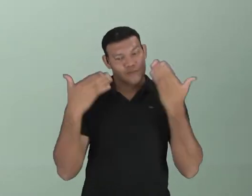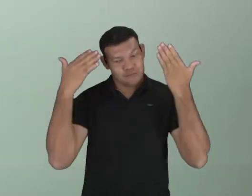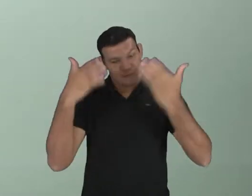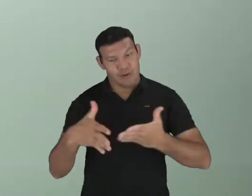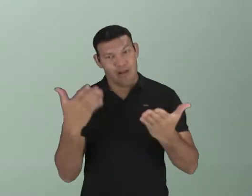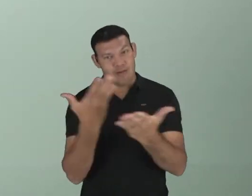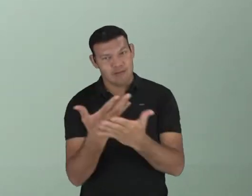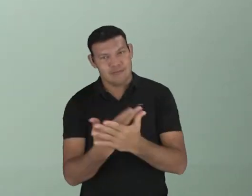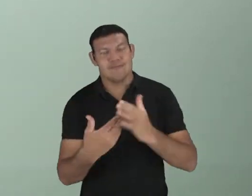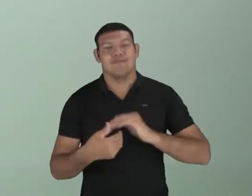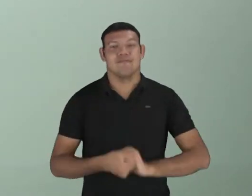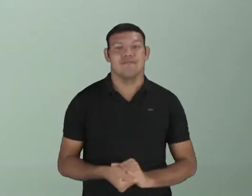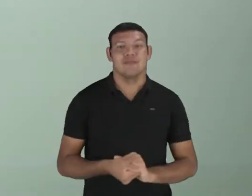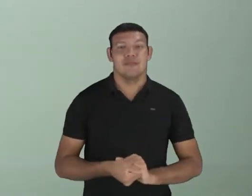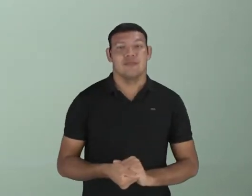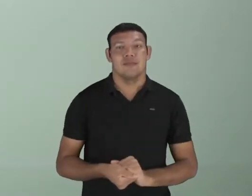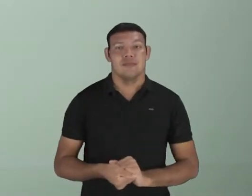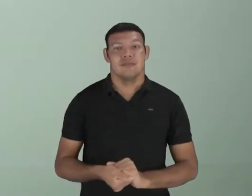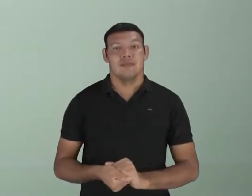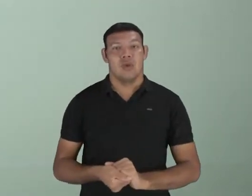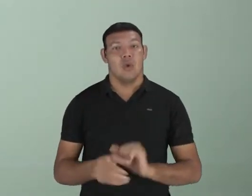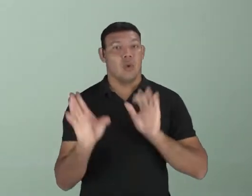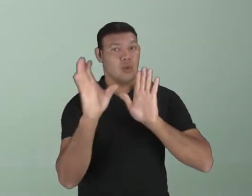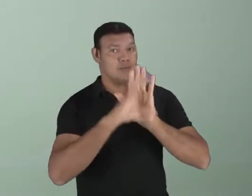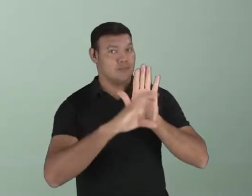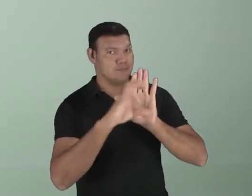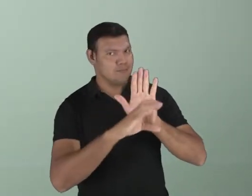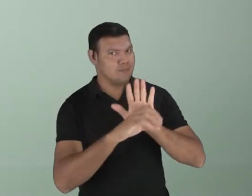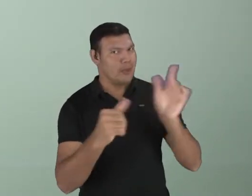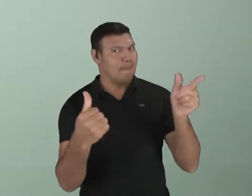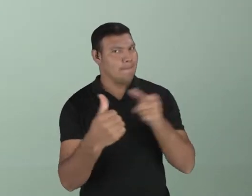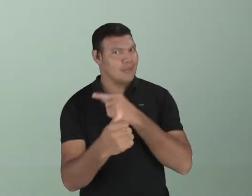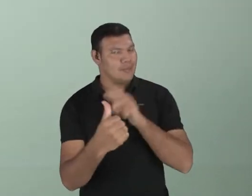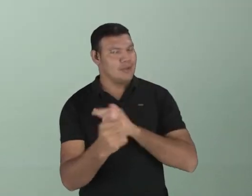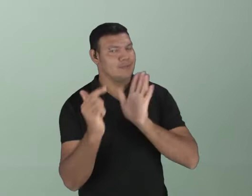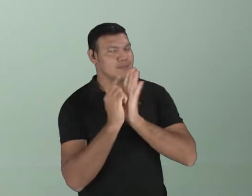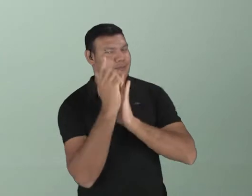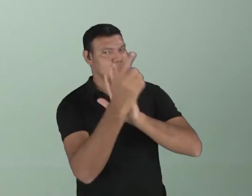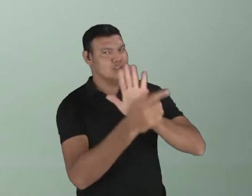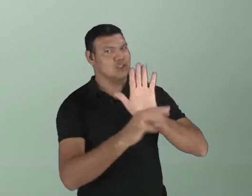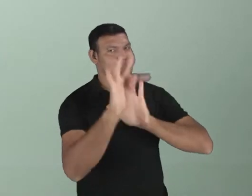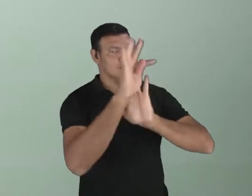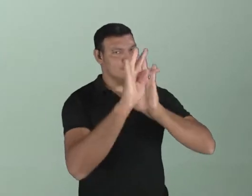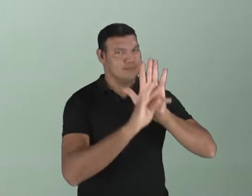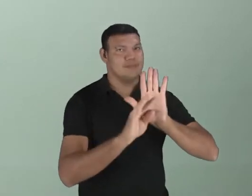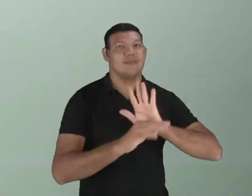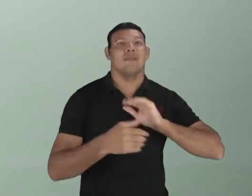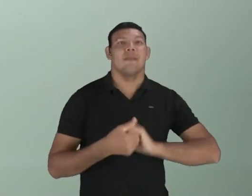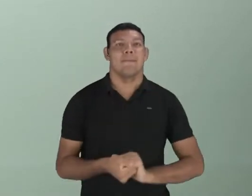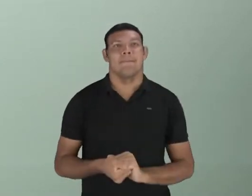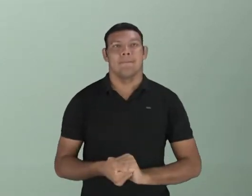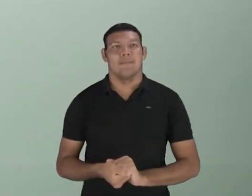hoje. Vamos ver primeiramente o conceito a respeito de gêneros textuais? Observe comigo.